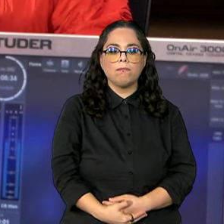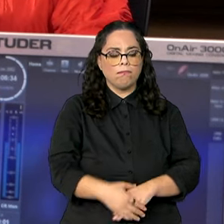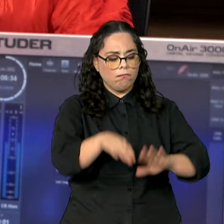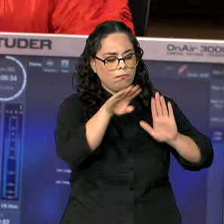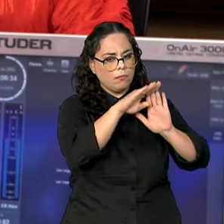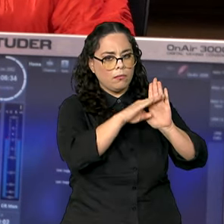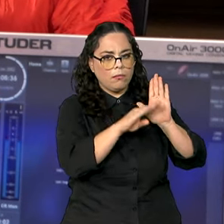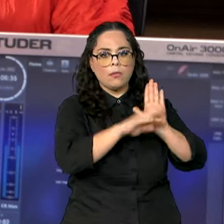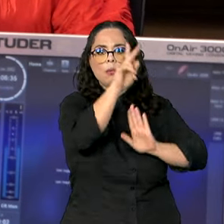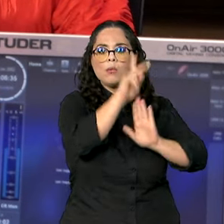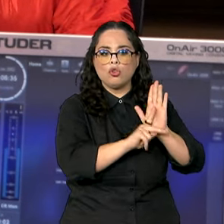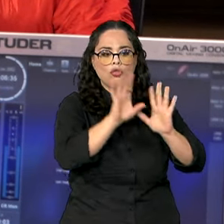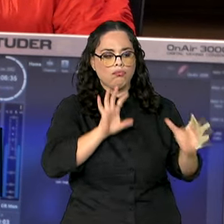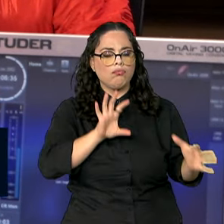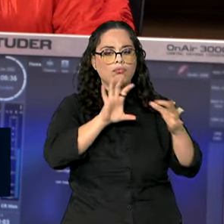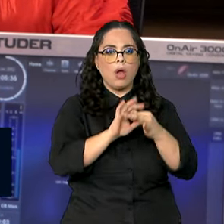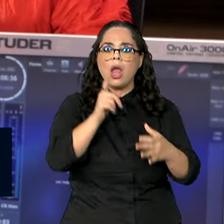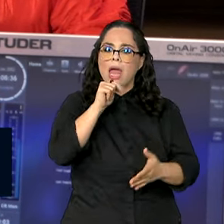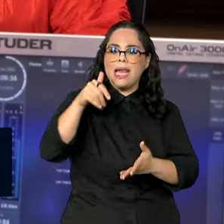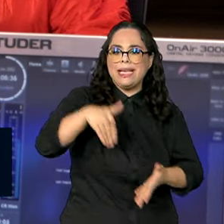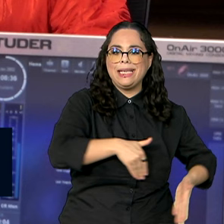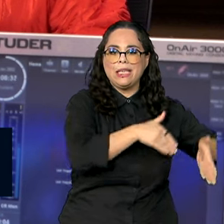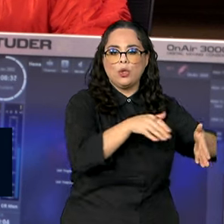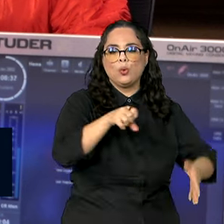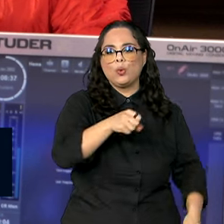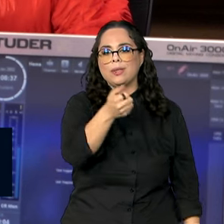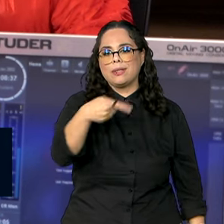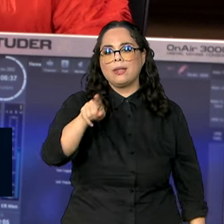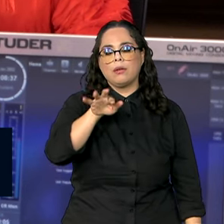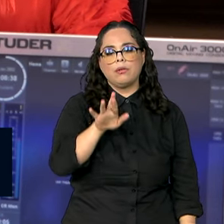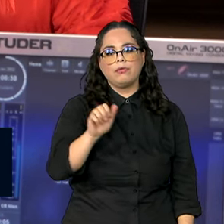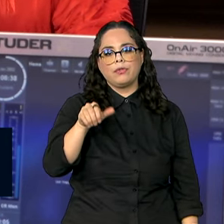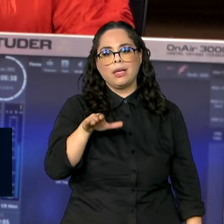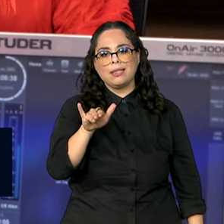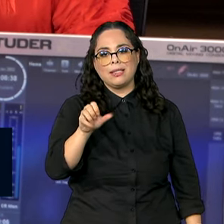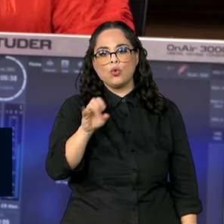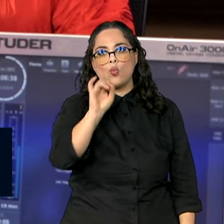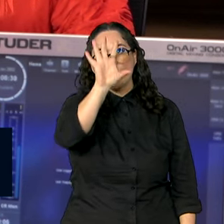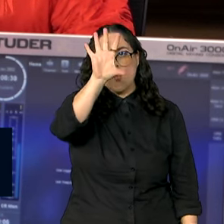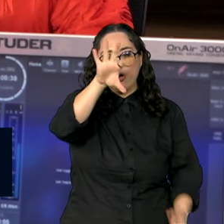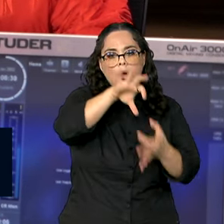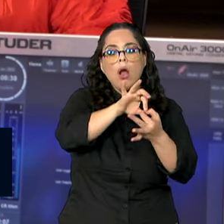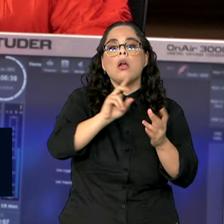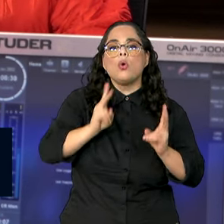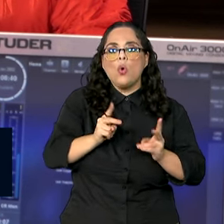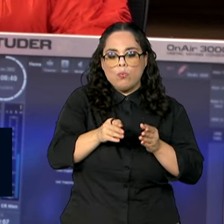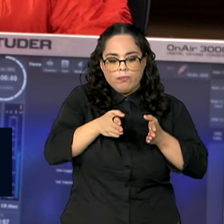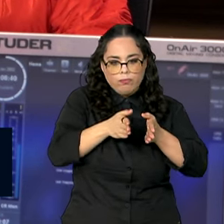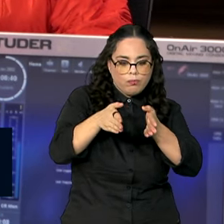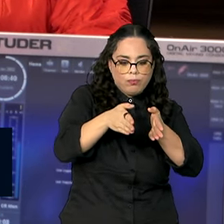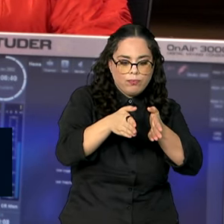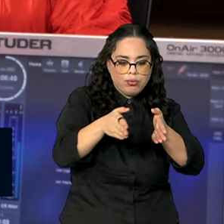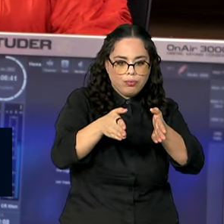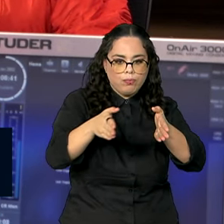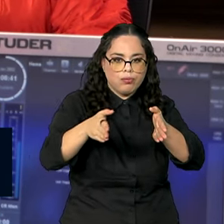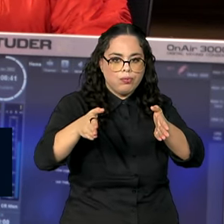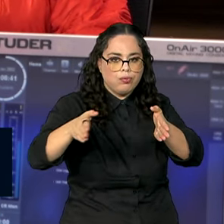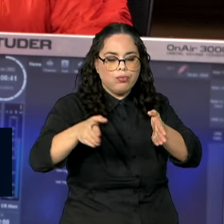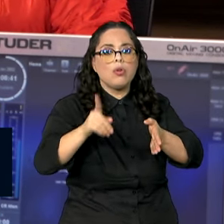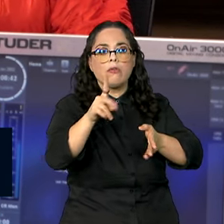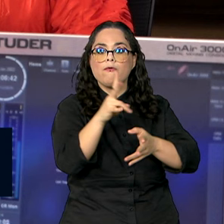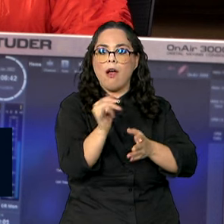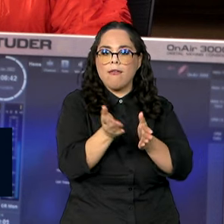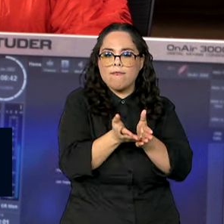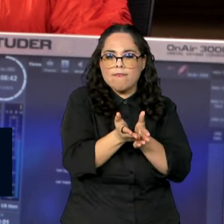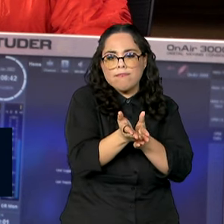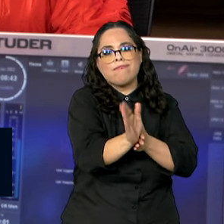projeto de integração do Rio São Francisco segue em expansão para atender a demanda hídrica do Nordeste. Devem começar em breve as